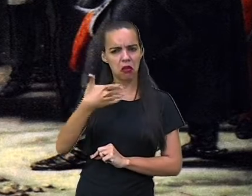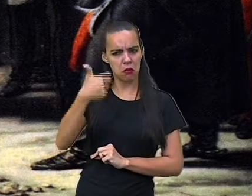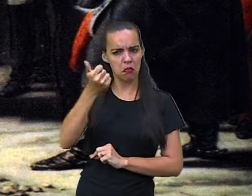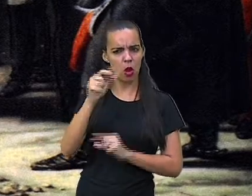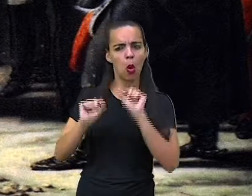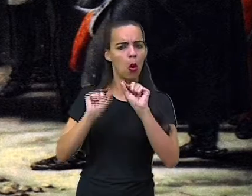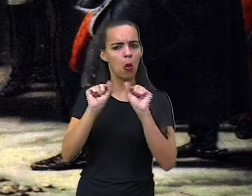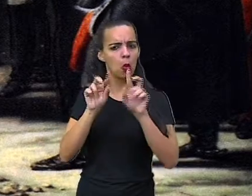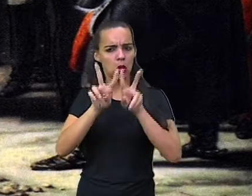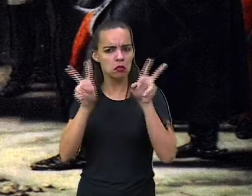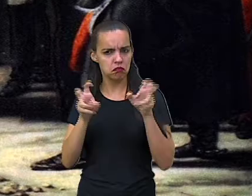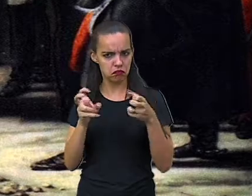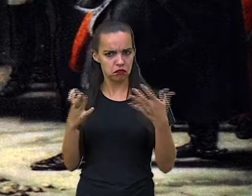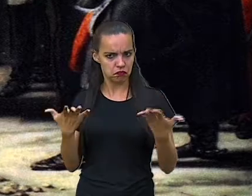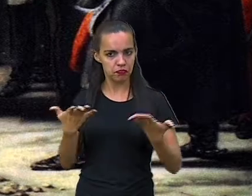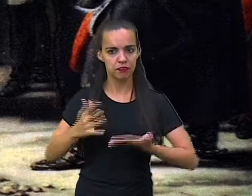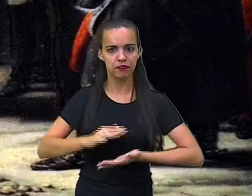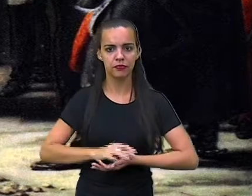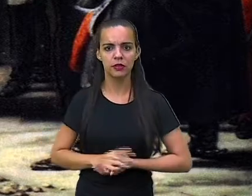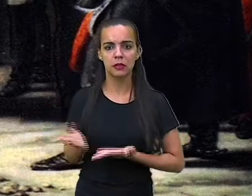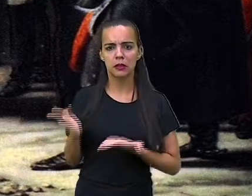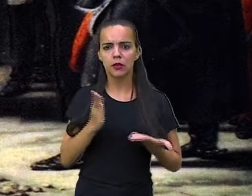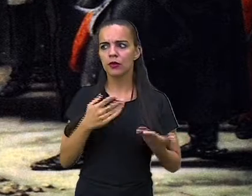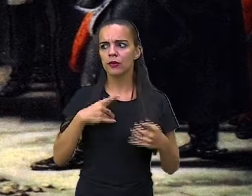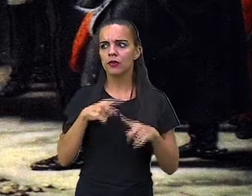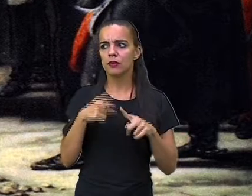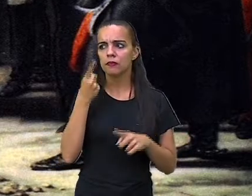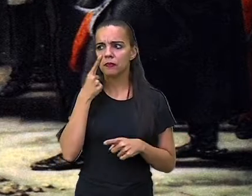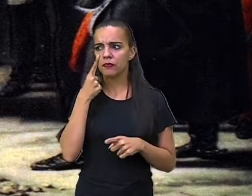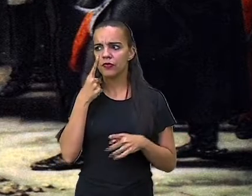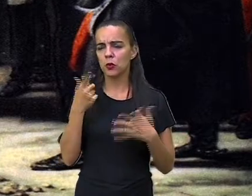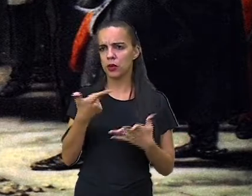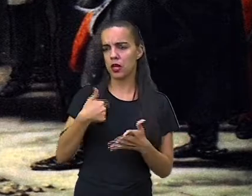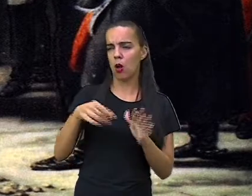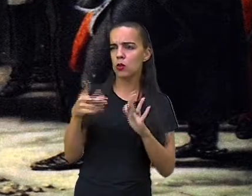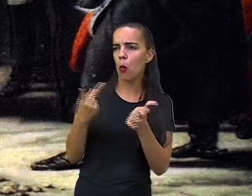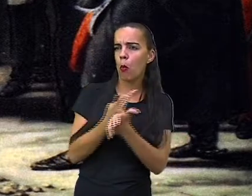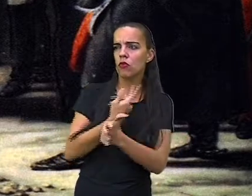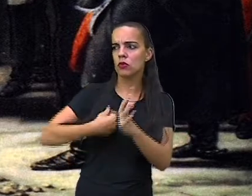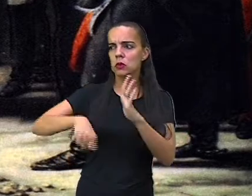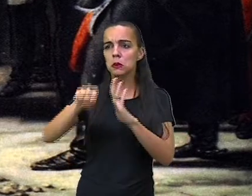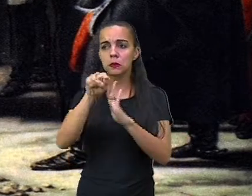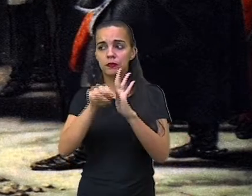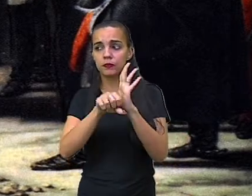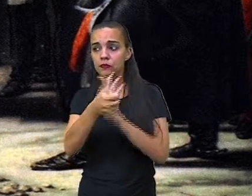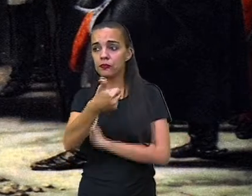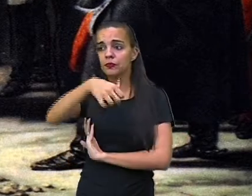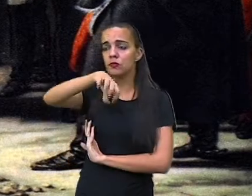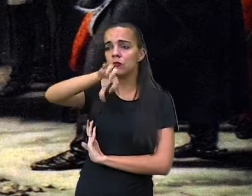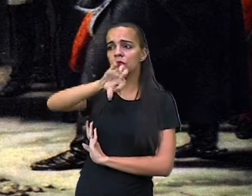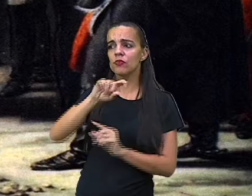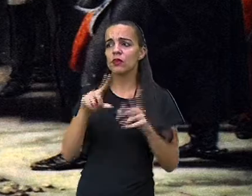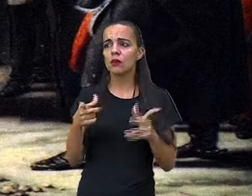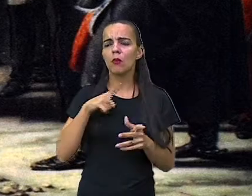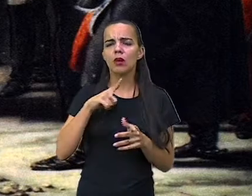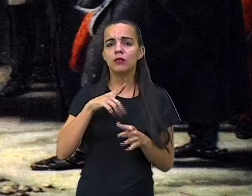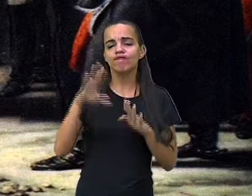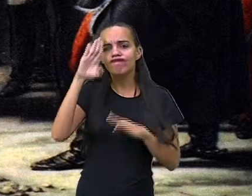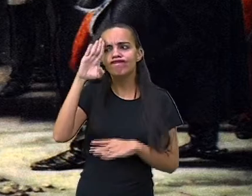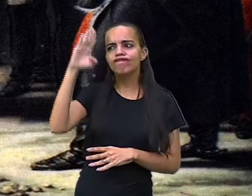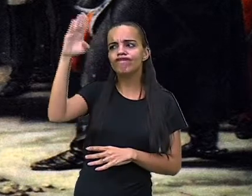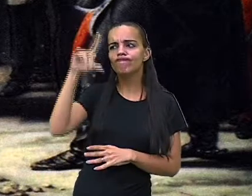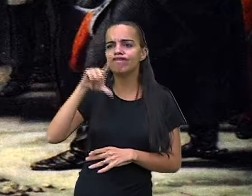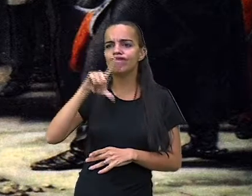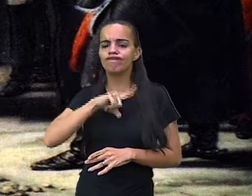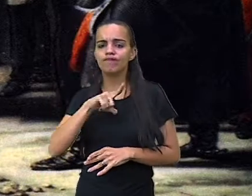acontecimentos? Venham comigo. As revoluções na Europa do século XIX foram movimentos que ocorreram principalmente